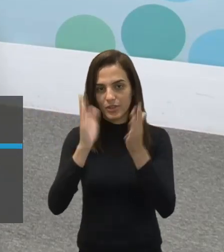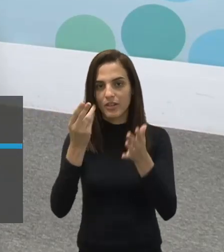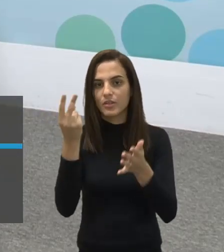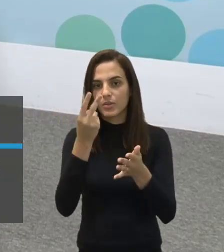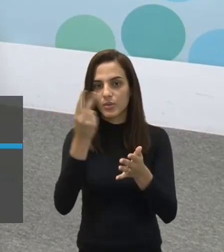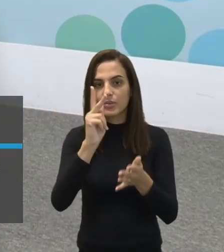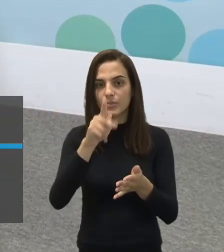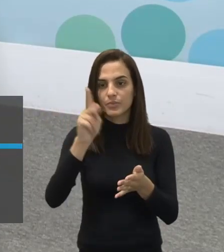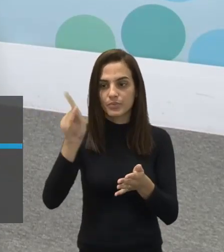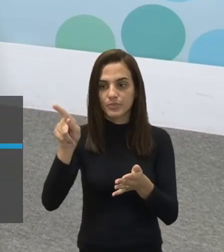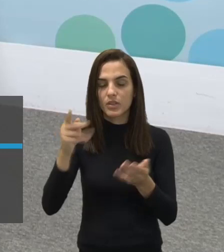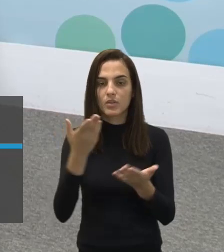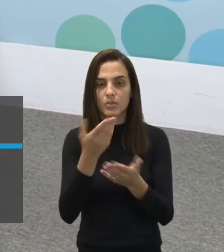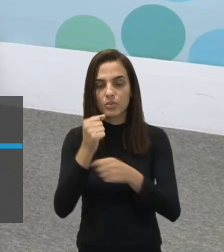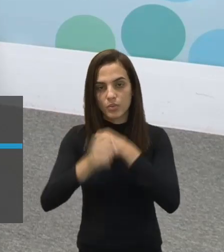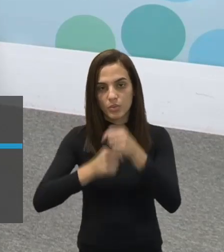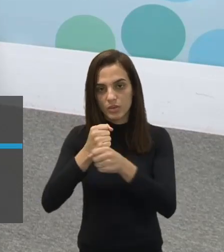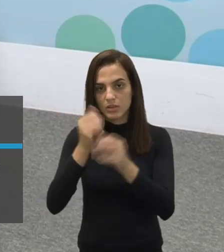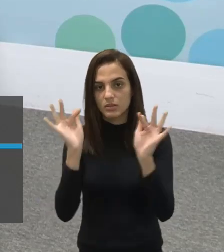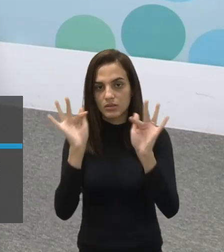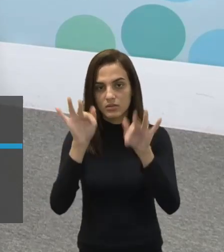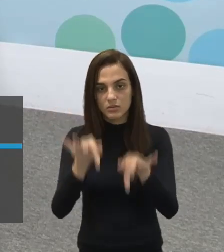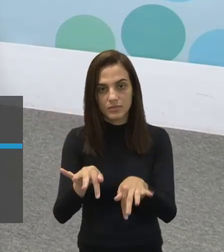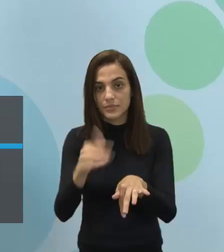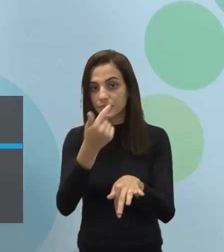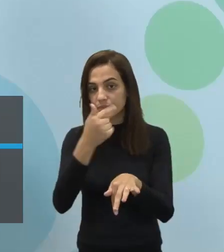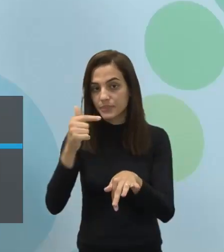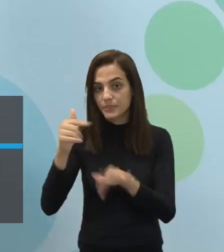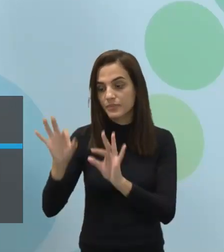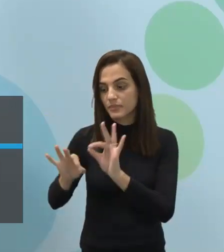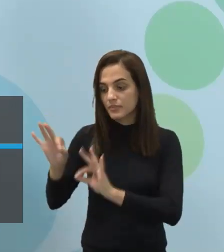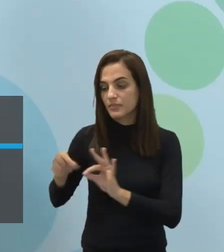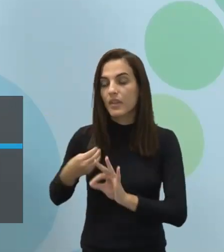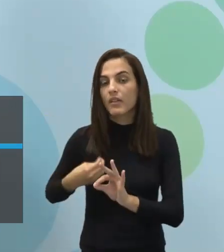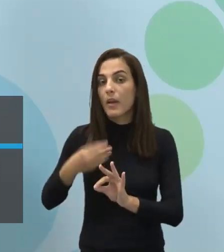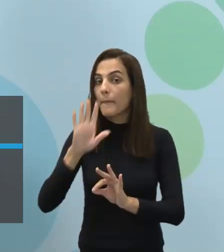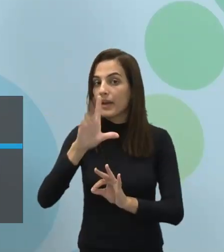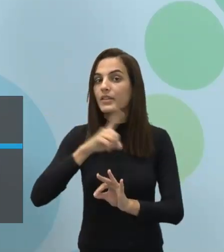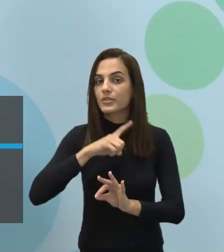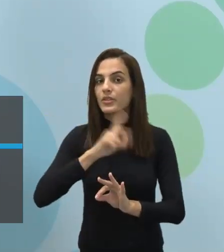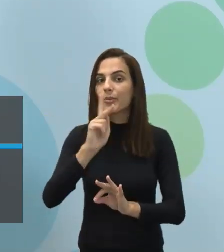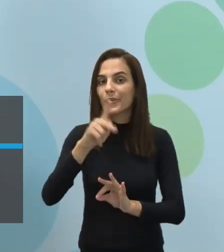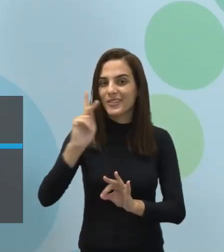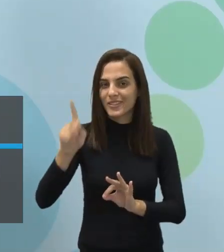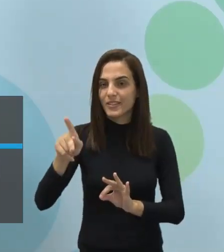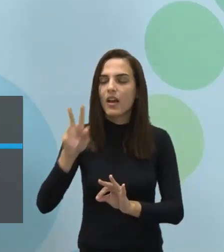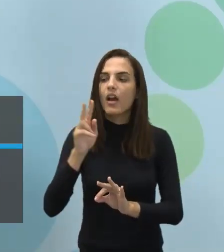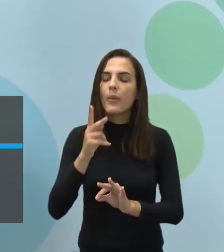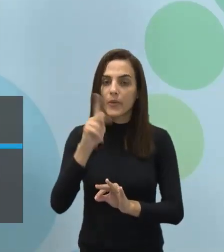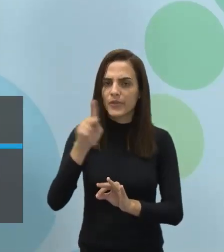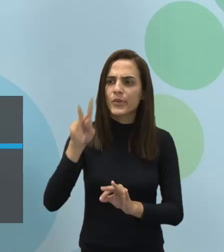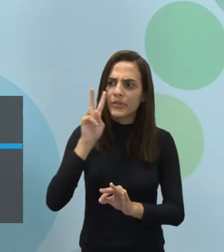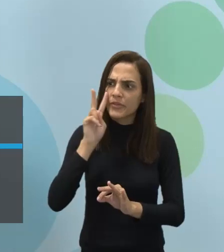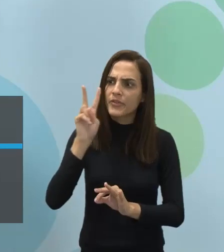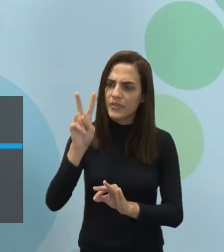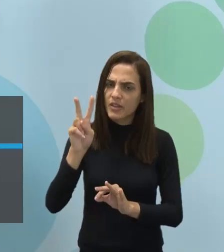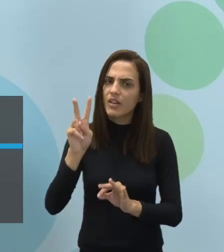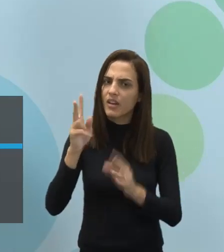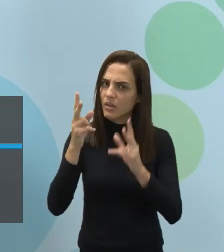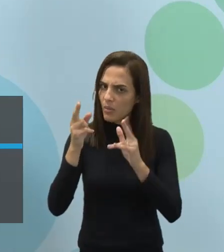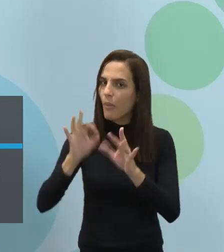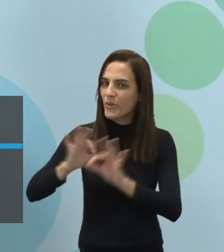estudei lá nos anos finais, não tinha o projeto de vida, mas tinha professores com essa visão. E me auxiliaram bastante.